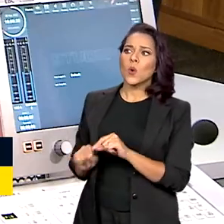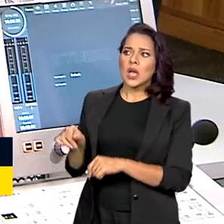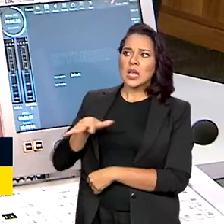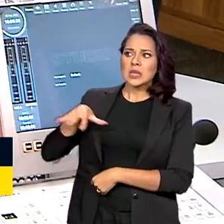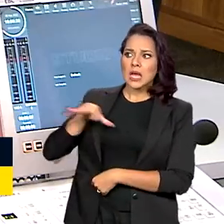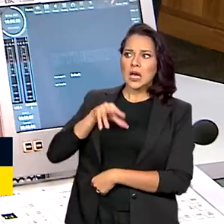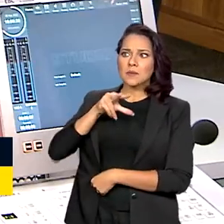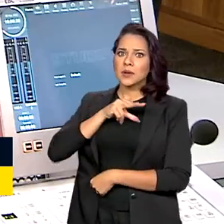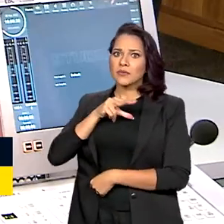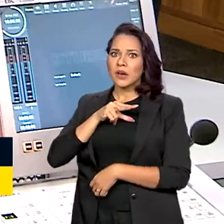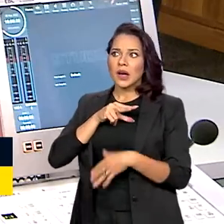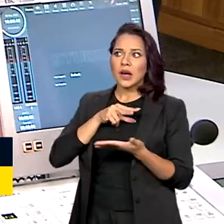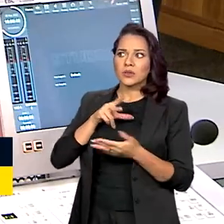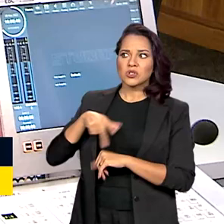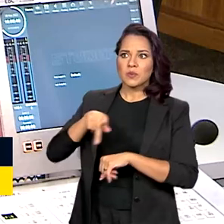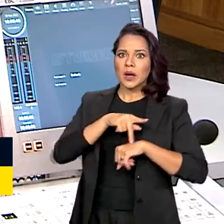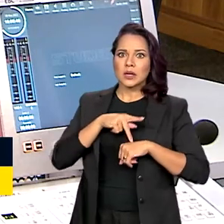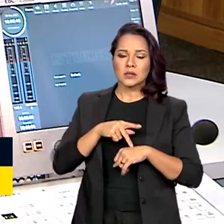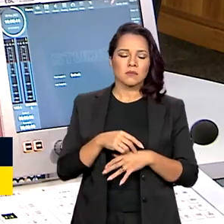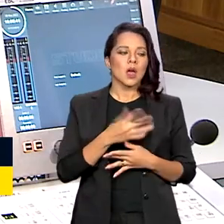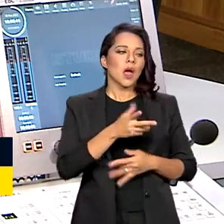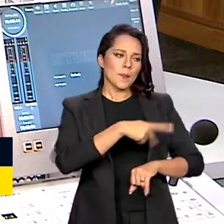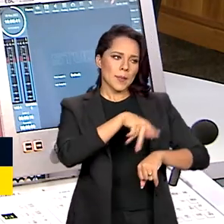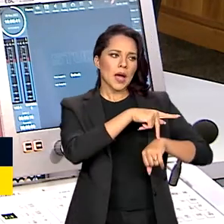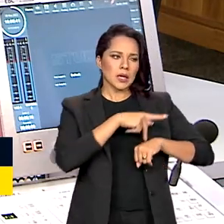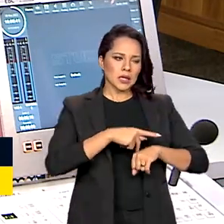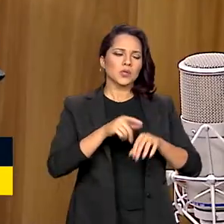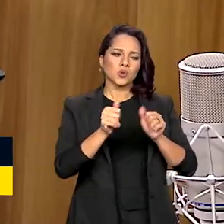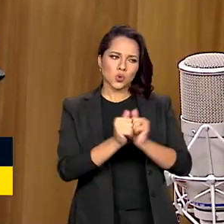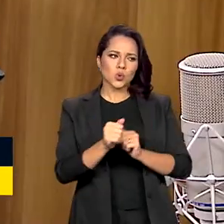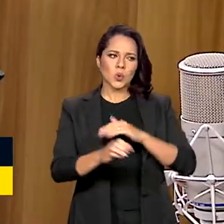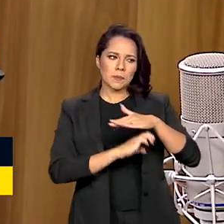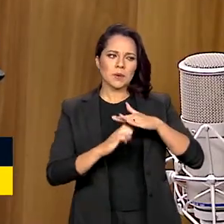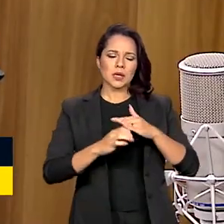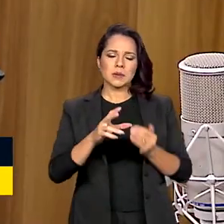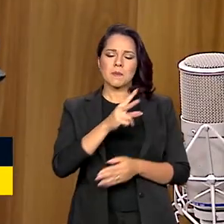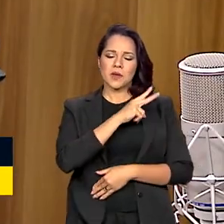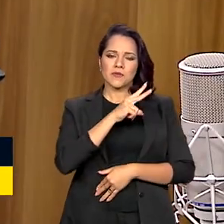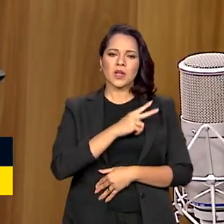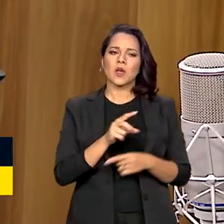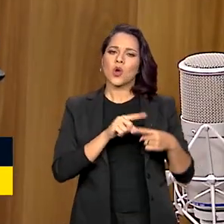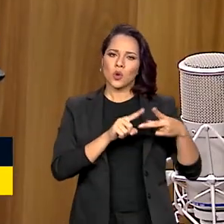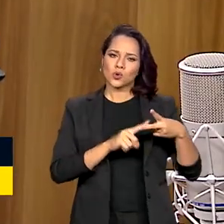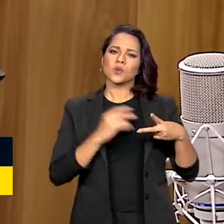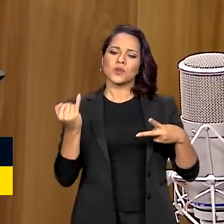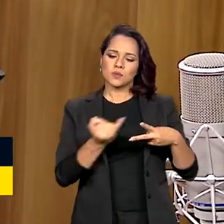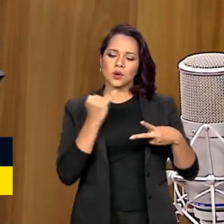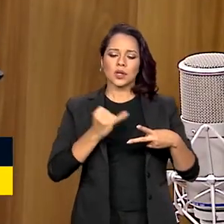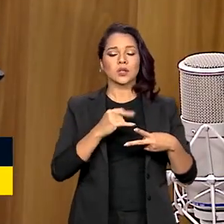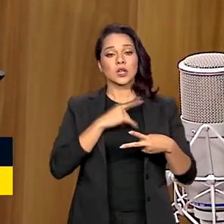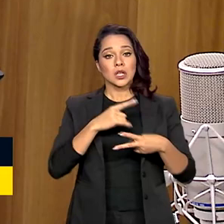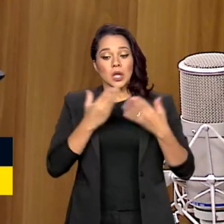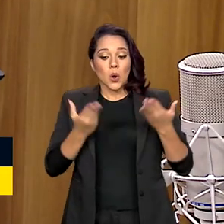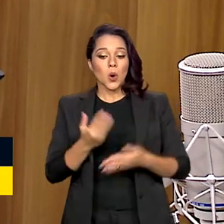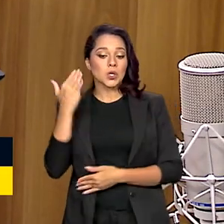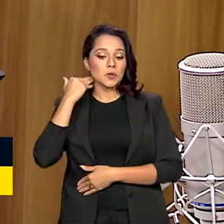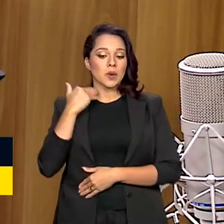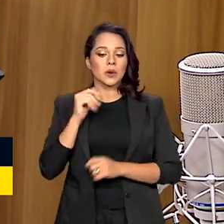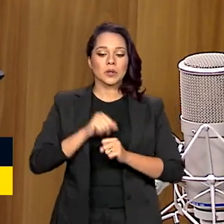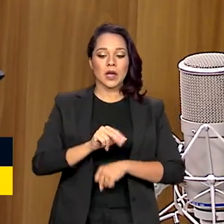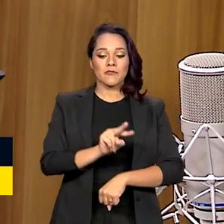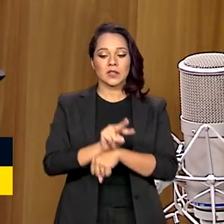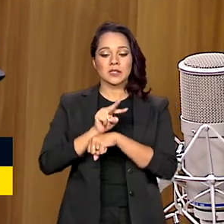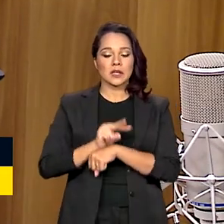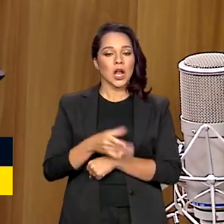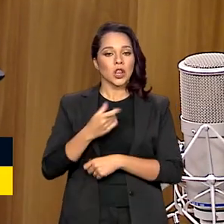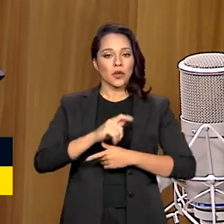setor privado ou de países mesmo? De países e setor privado. Eu acho que você tem os dois caminhos. Eu acho que você tem bancos hoje